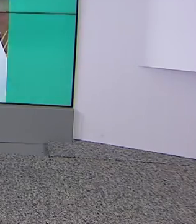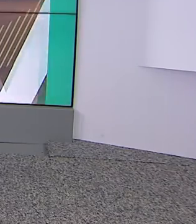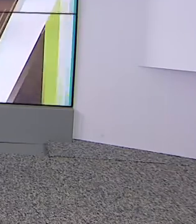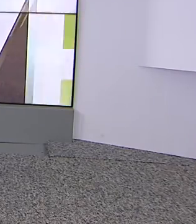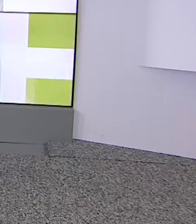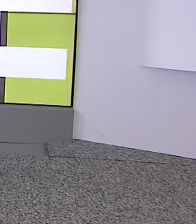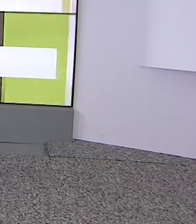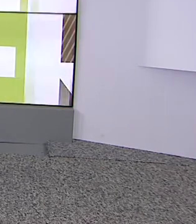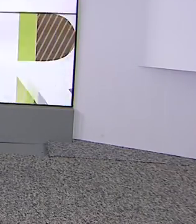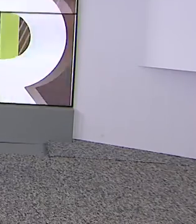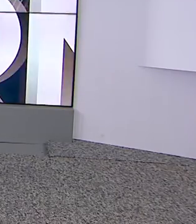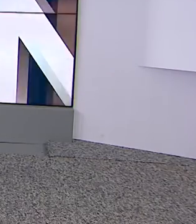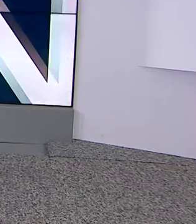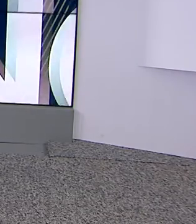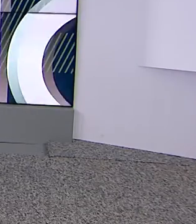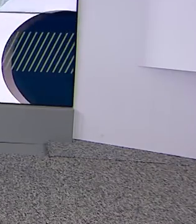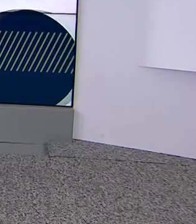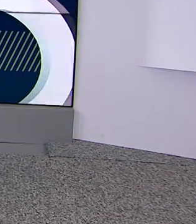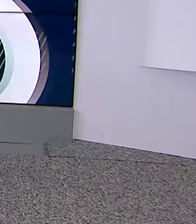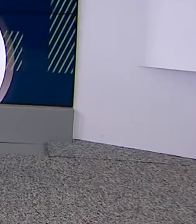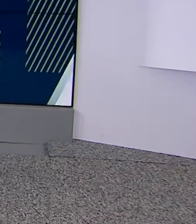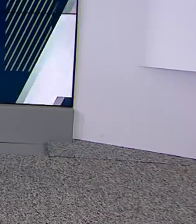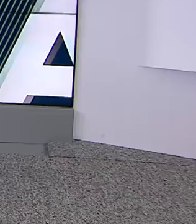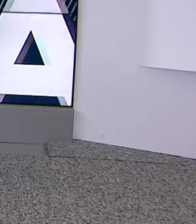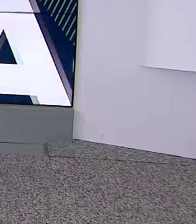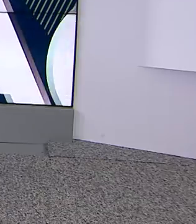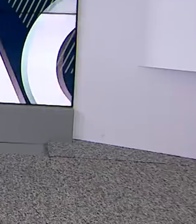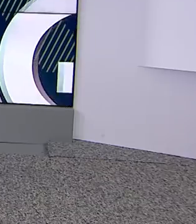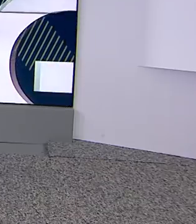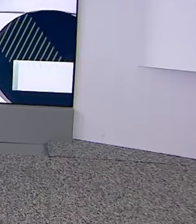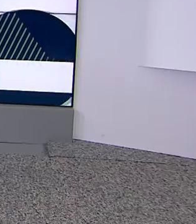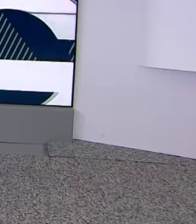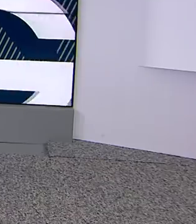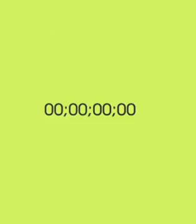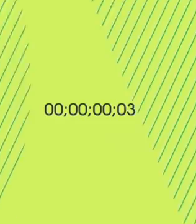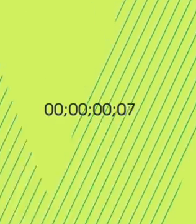continue agora com a programação da tv brasil